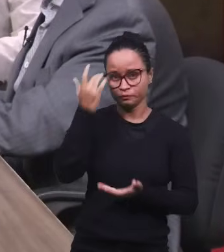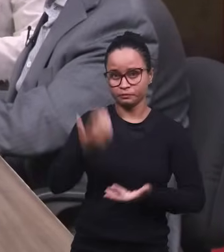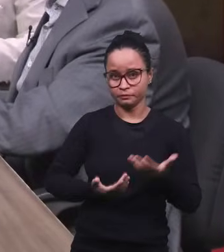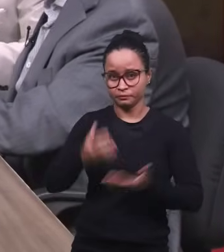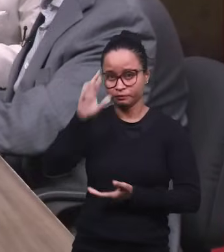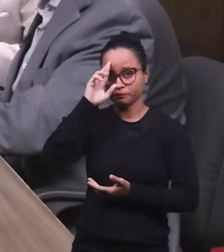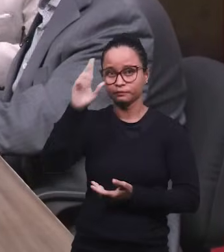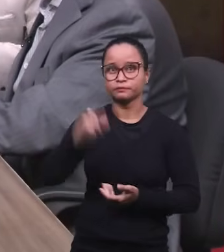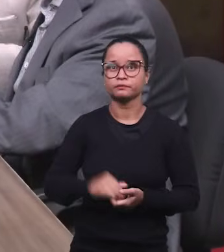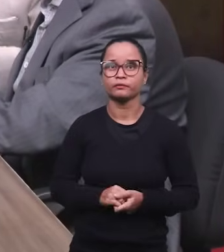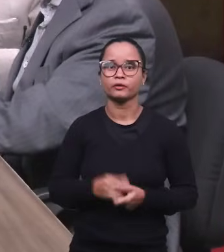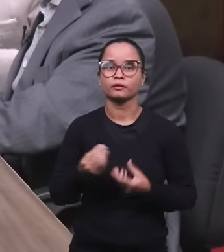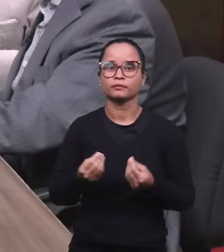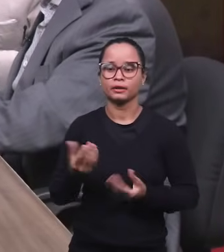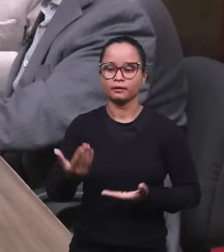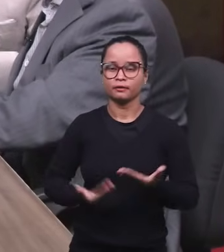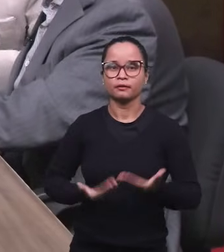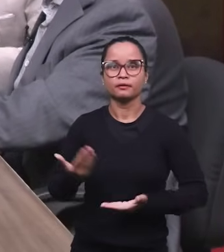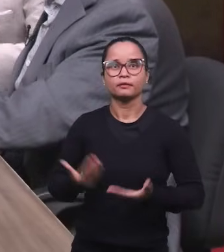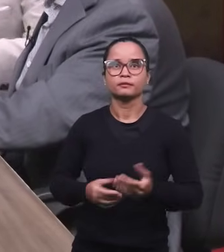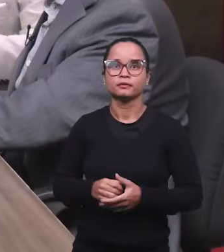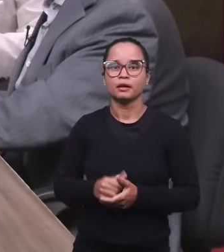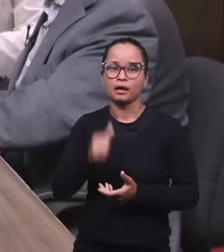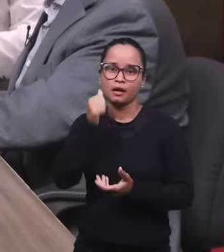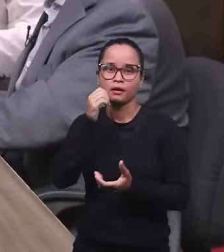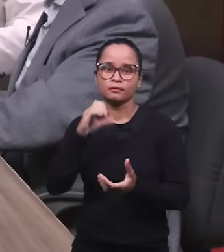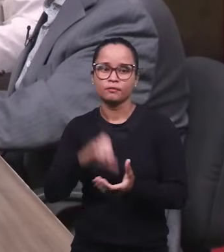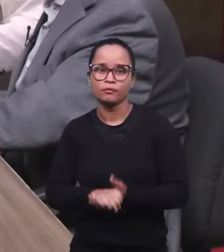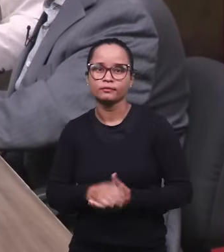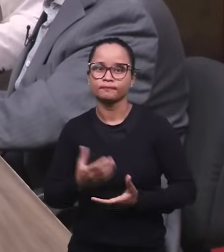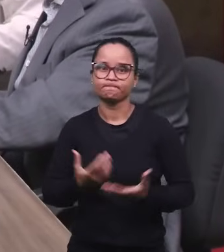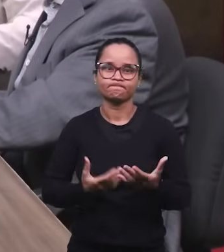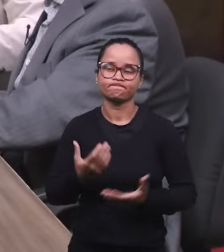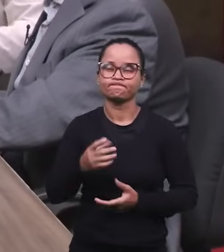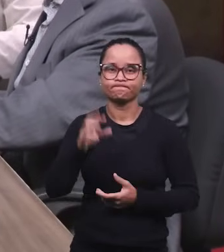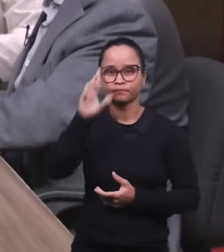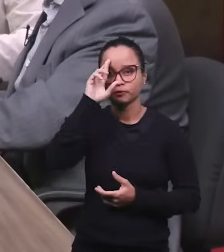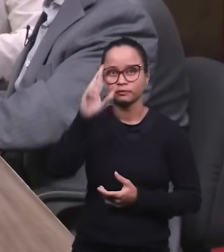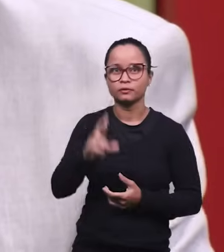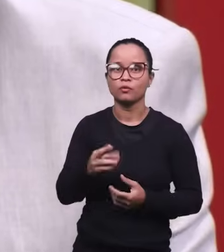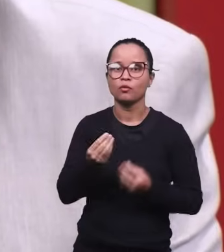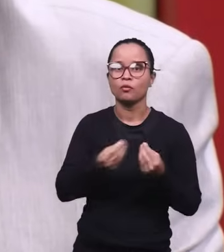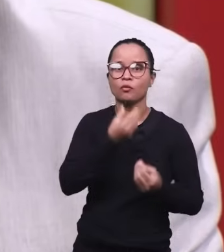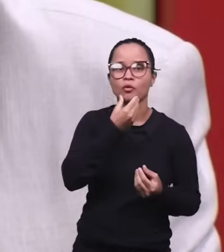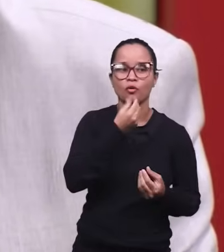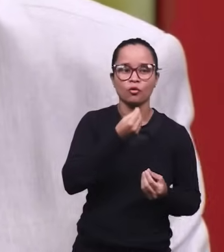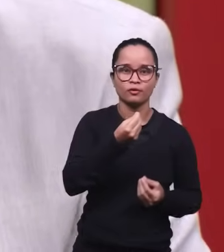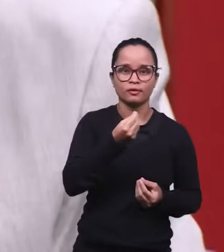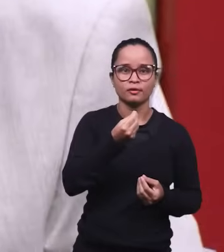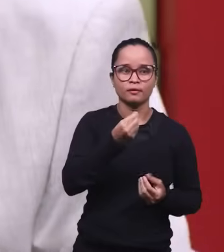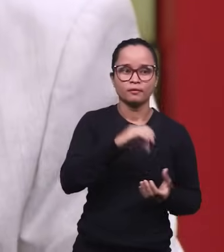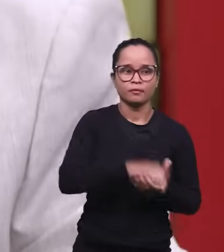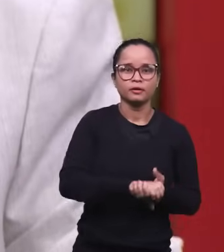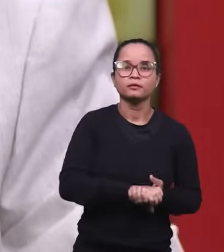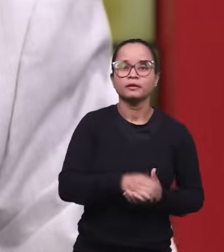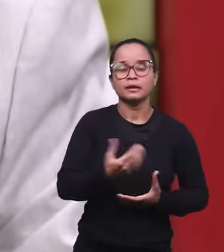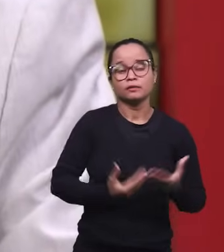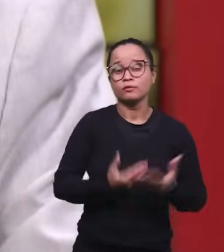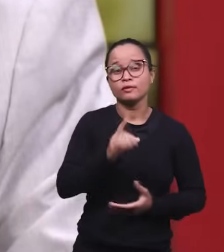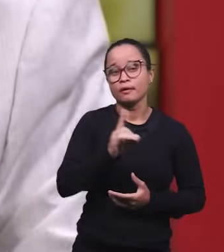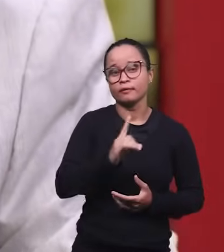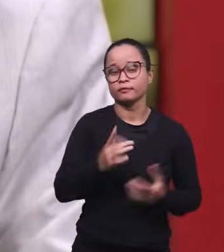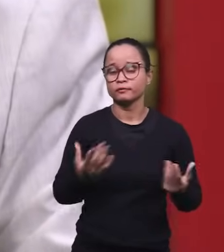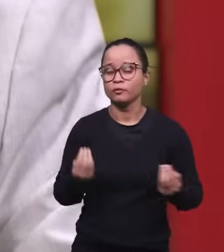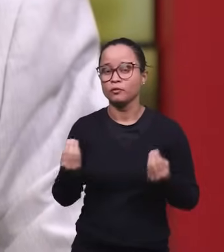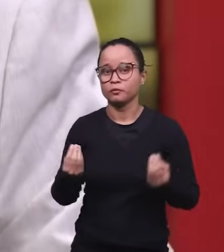dizer, tanto é o caso de ter servos cujas esposas não estão na presença do Senhor, como servas cujos esposos não estão na presença do Senhor. Como é que